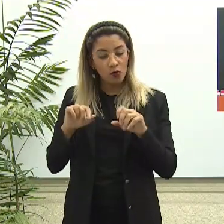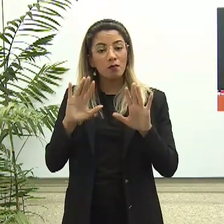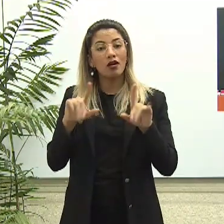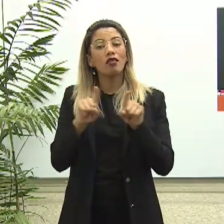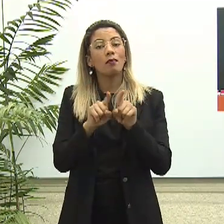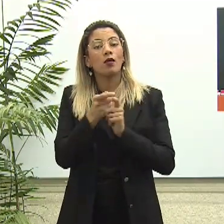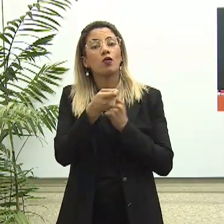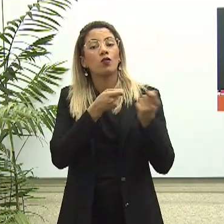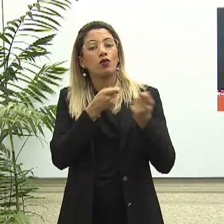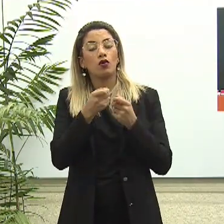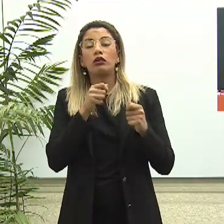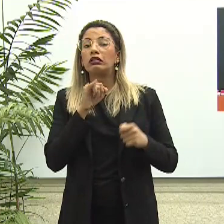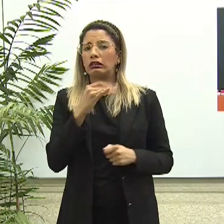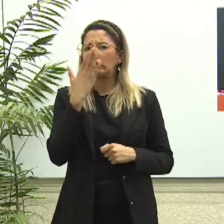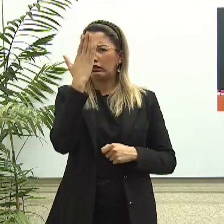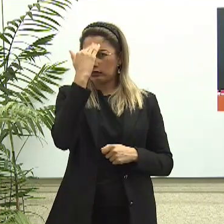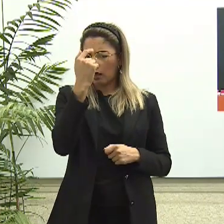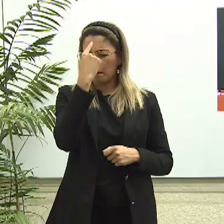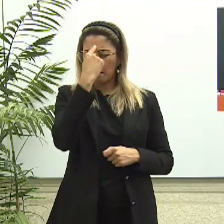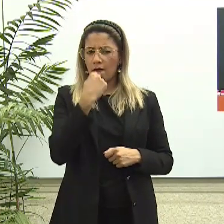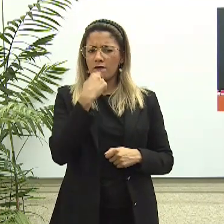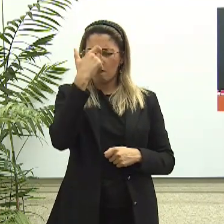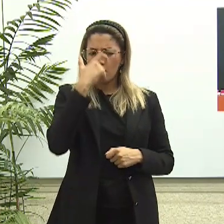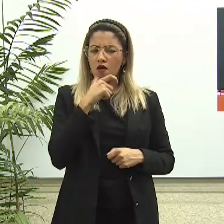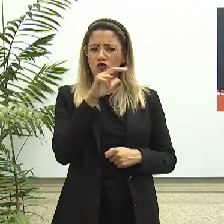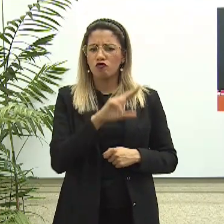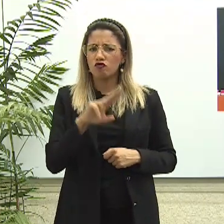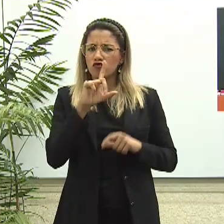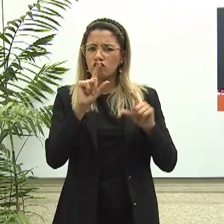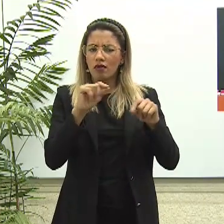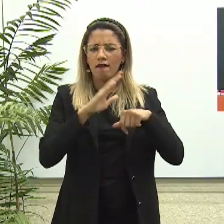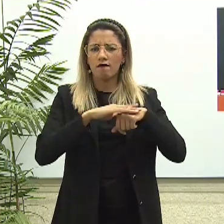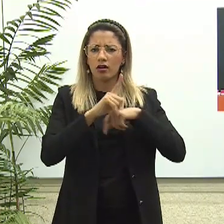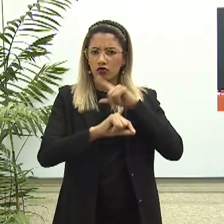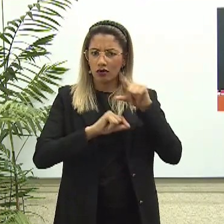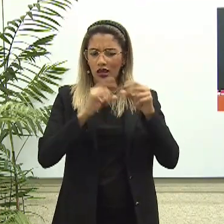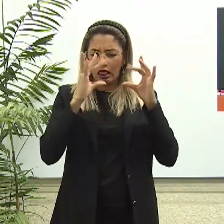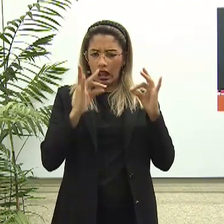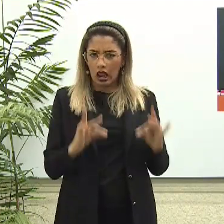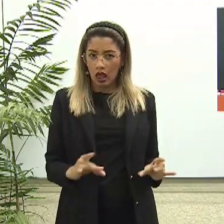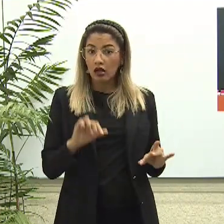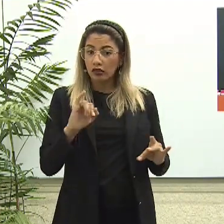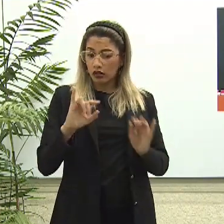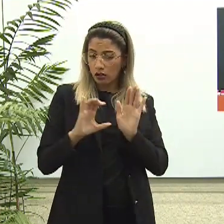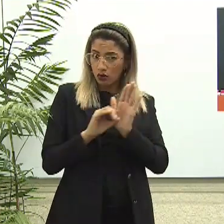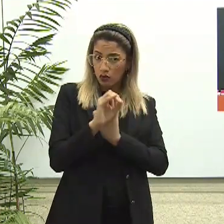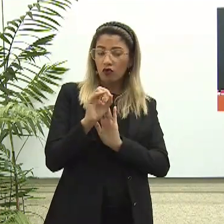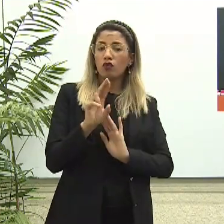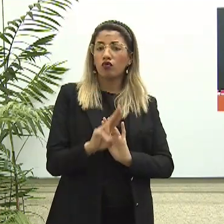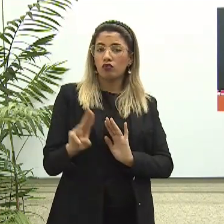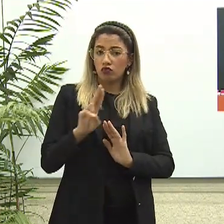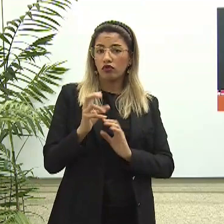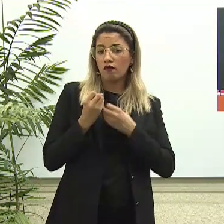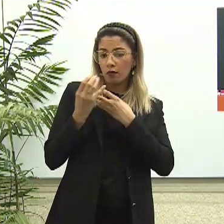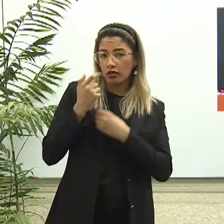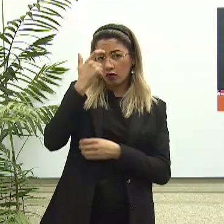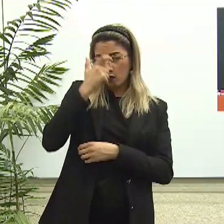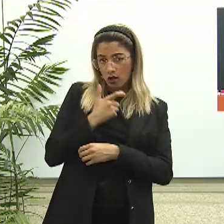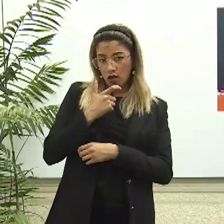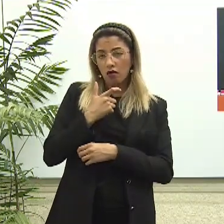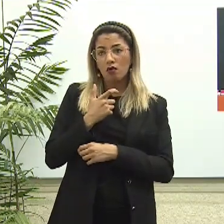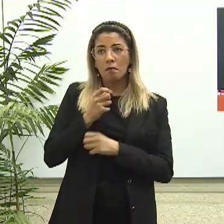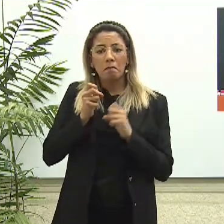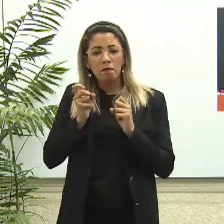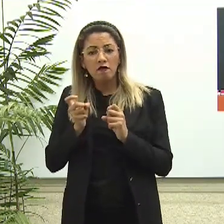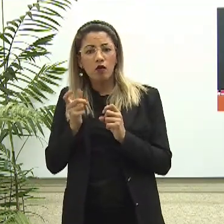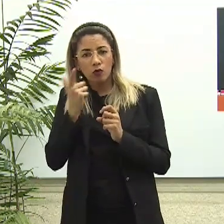se agora eles sabem tudo sobre mim se a Google USA a os meus dados para mim vender produto por que não usar meus